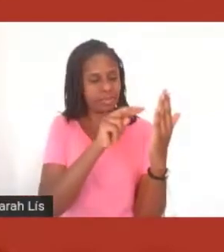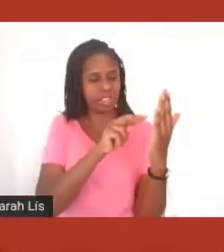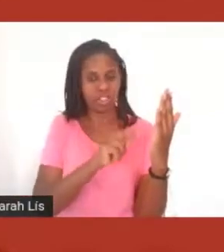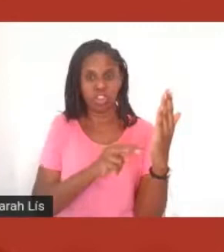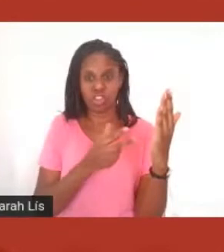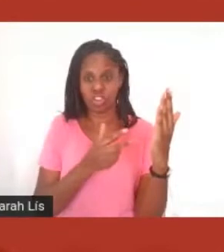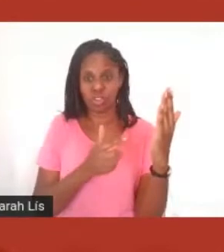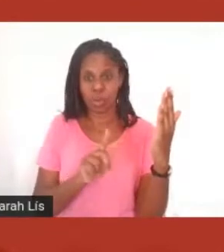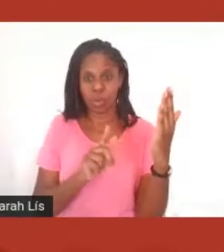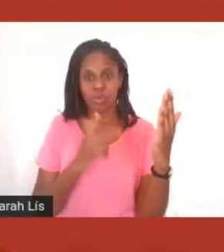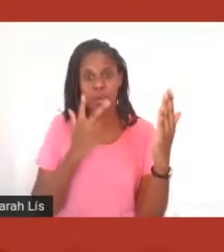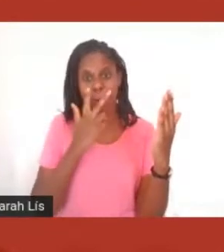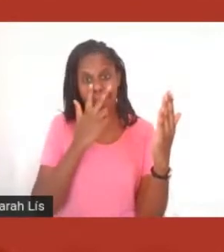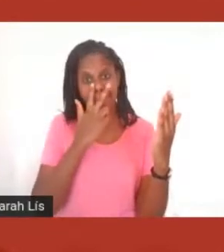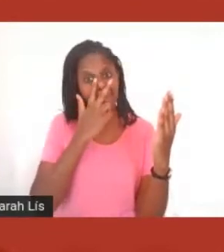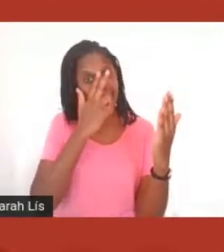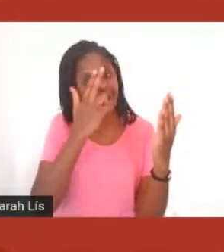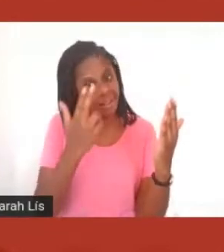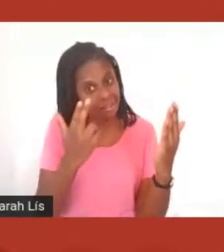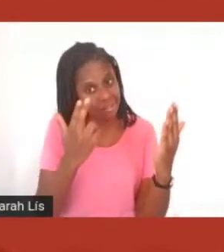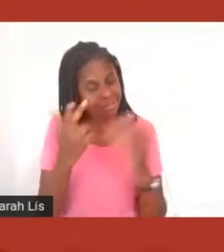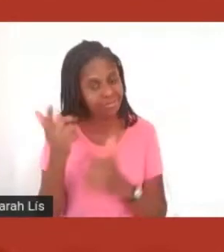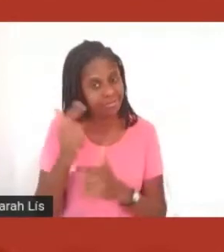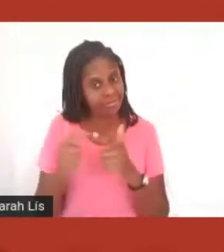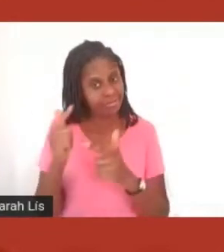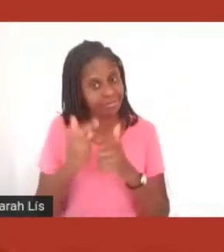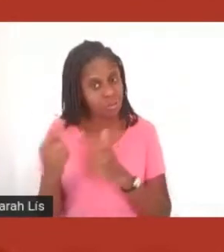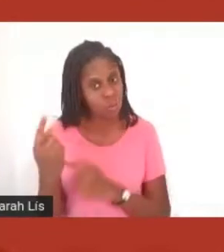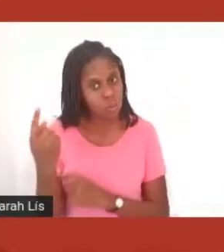me parece que tem um problema, né,